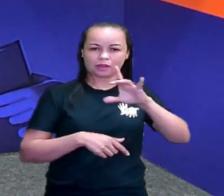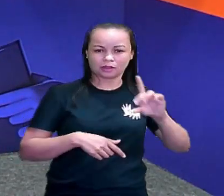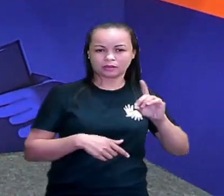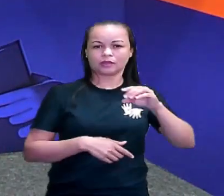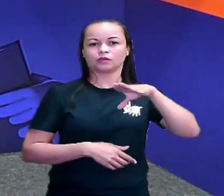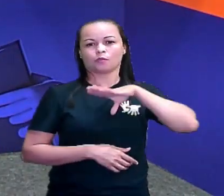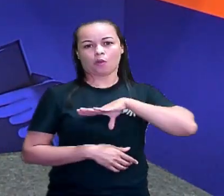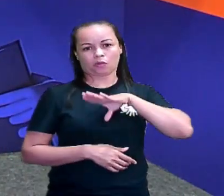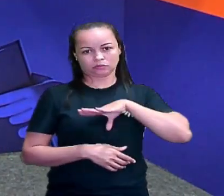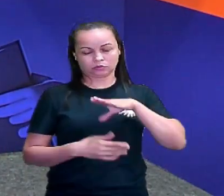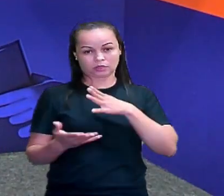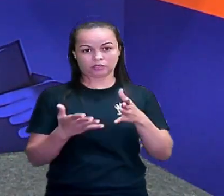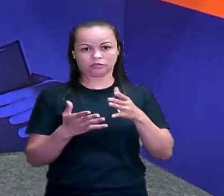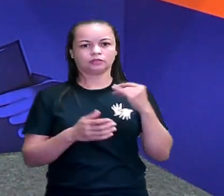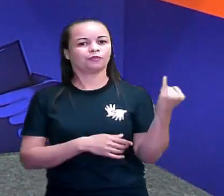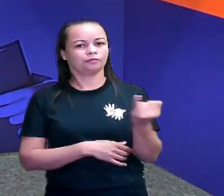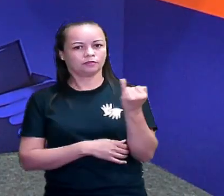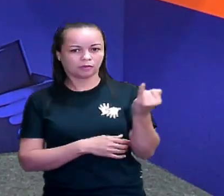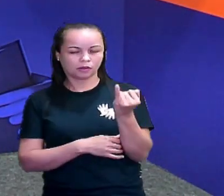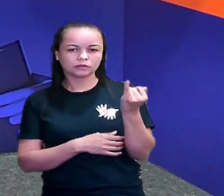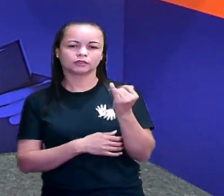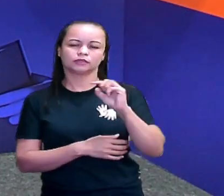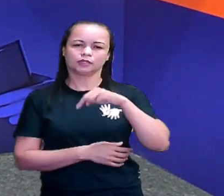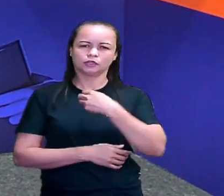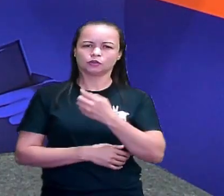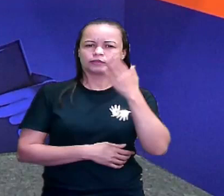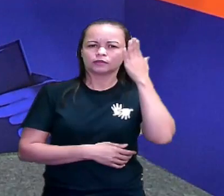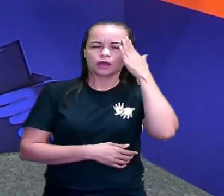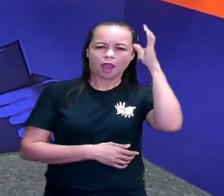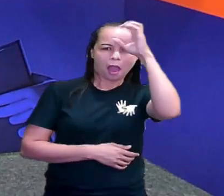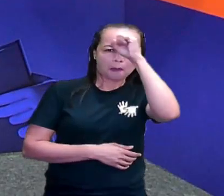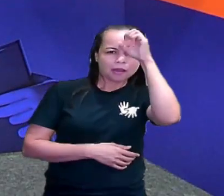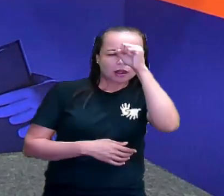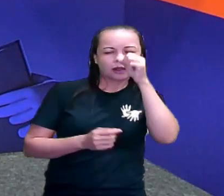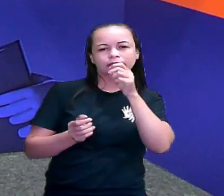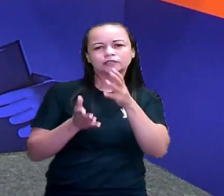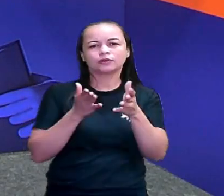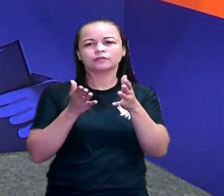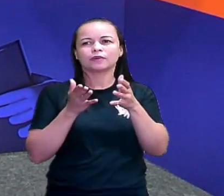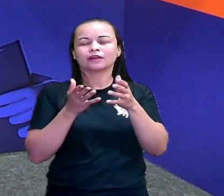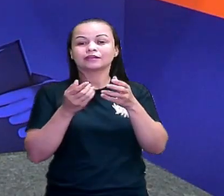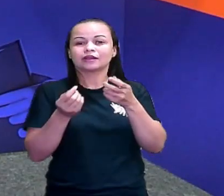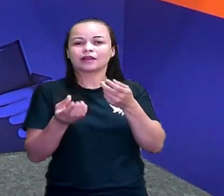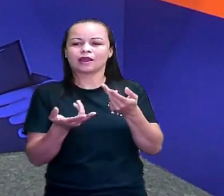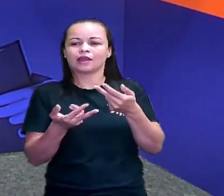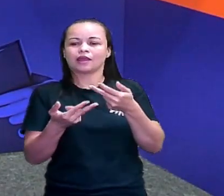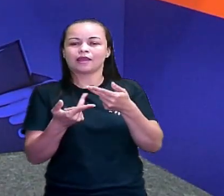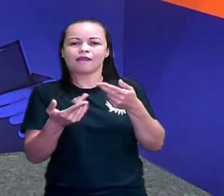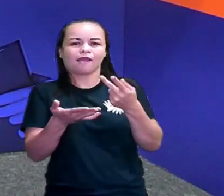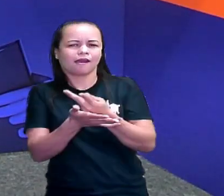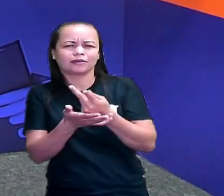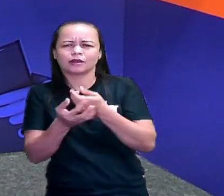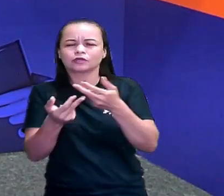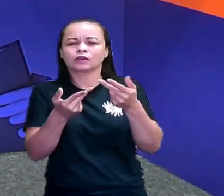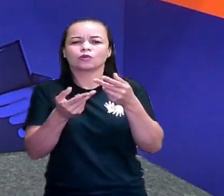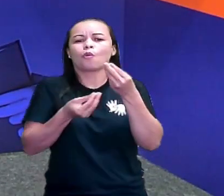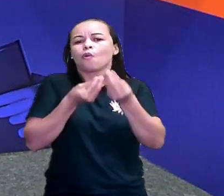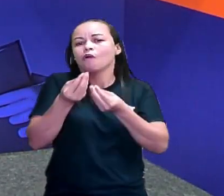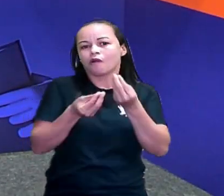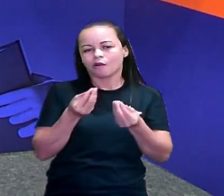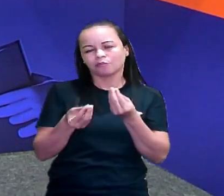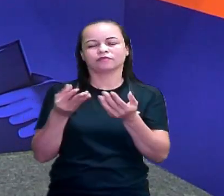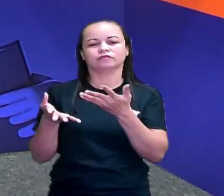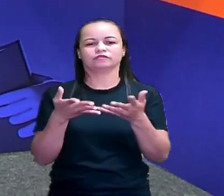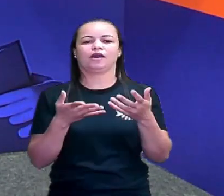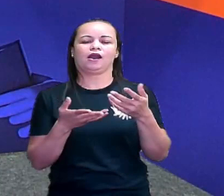é importante que a gente aprenda essas pronúncias, porque isso vai interferir na forma como a gente vai pronunciar